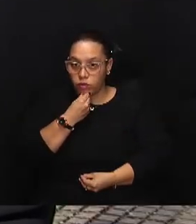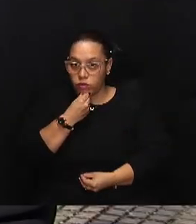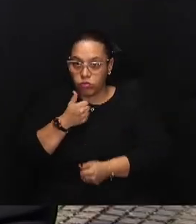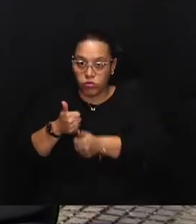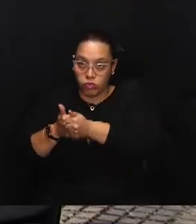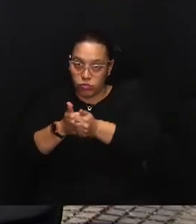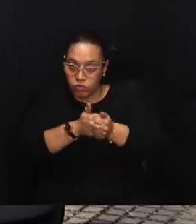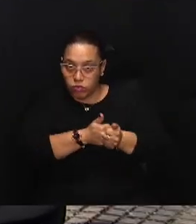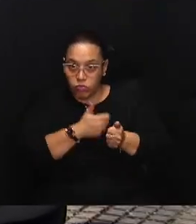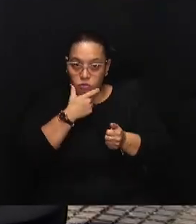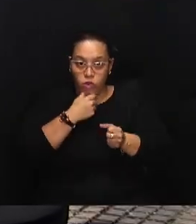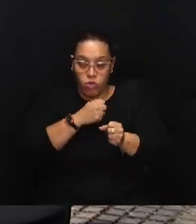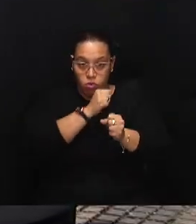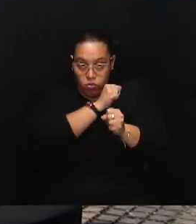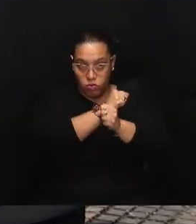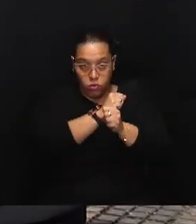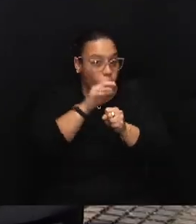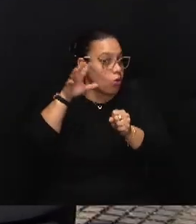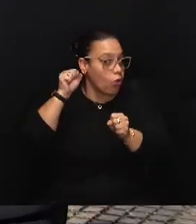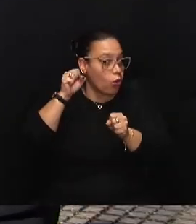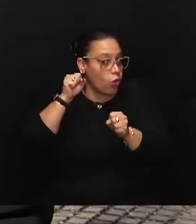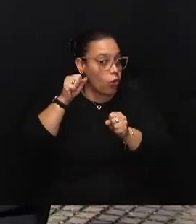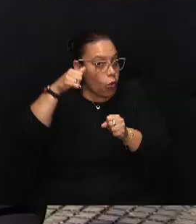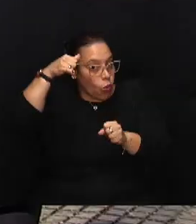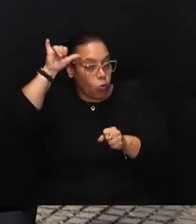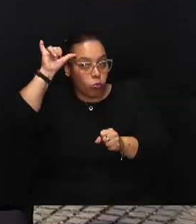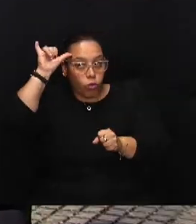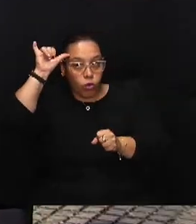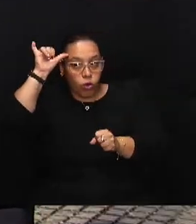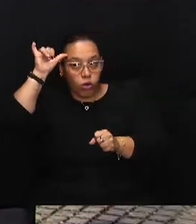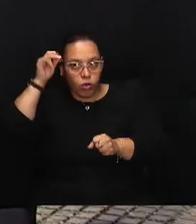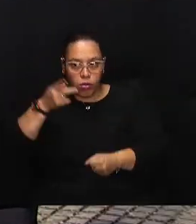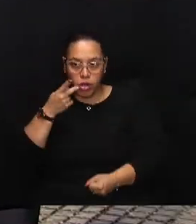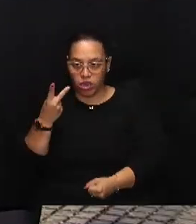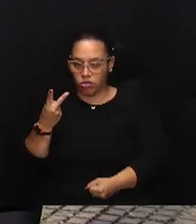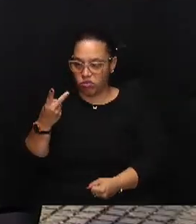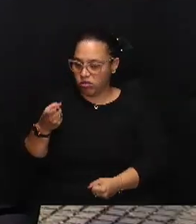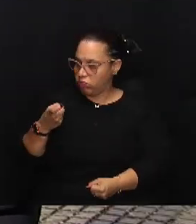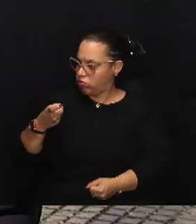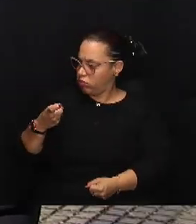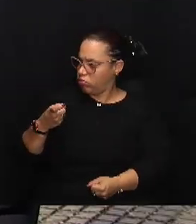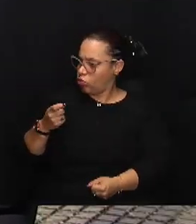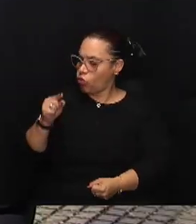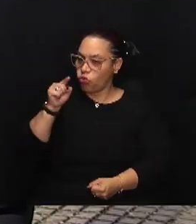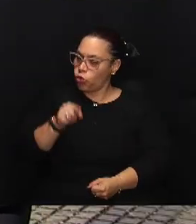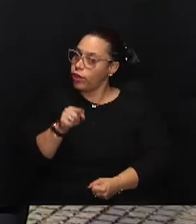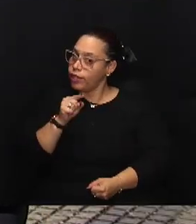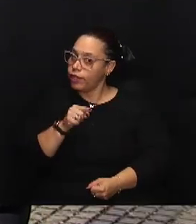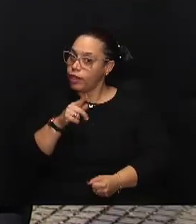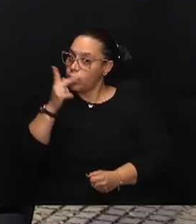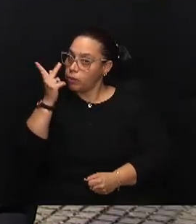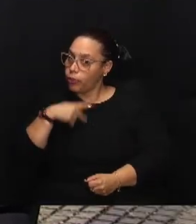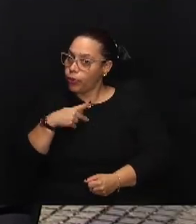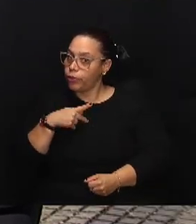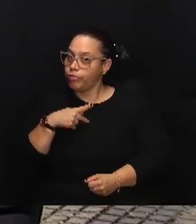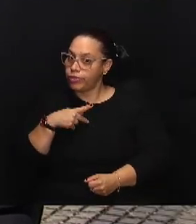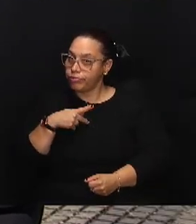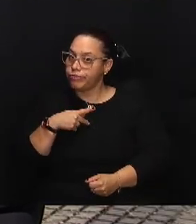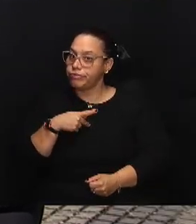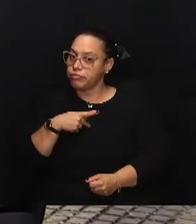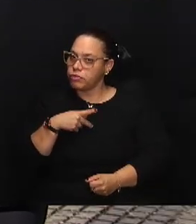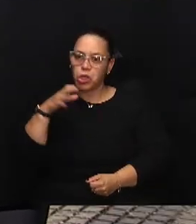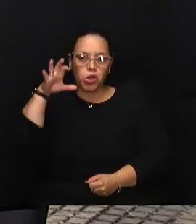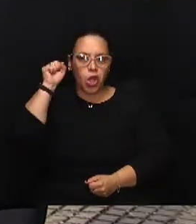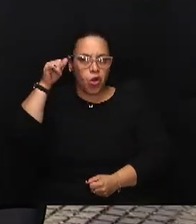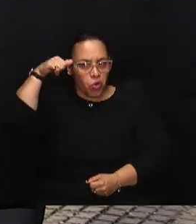acompanhou um homem escravizado e ouviu o boi falar pela segunda vez, ou foi ele nas duas